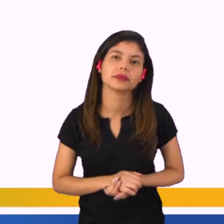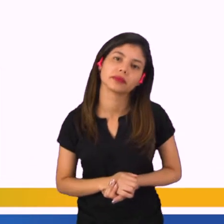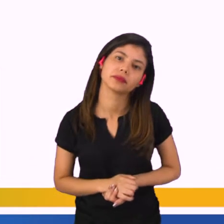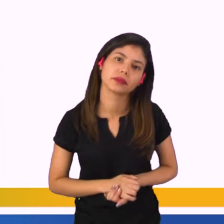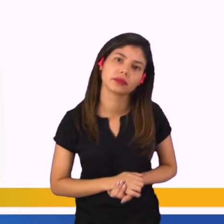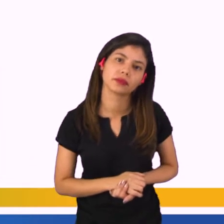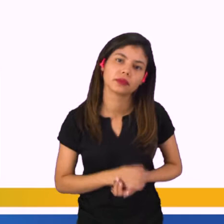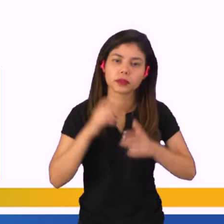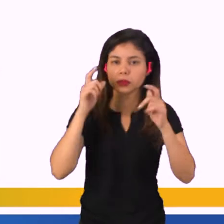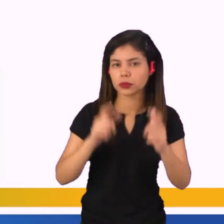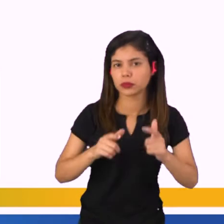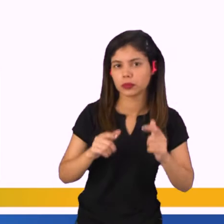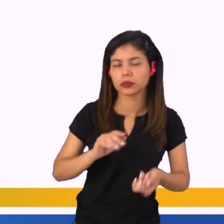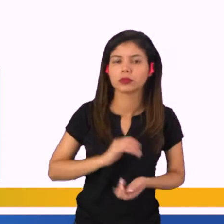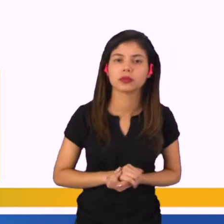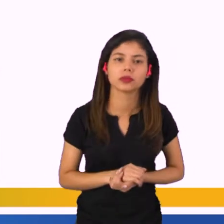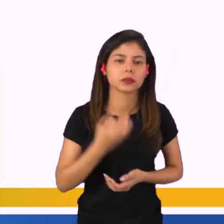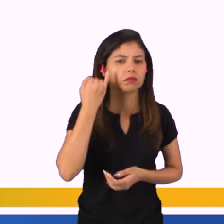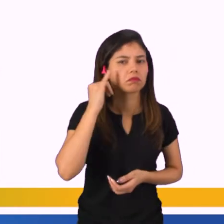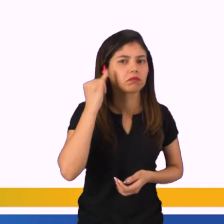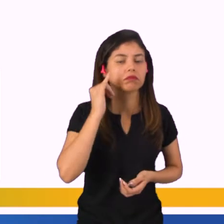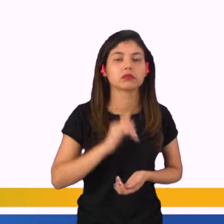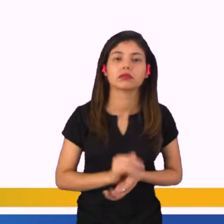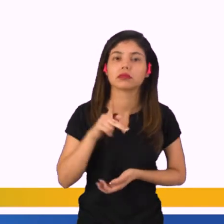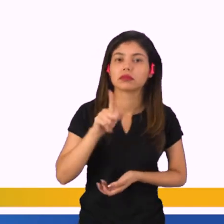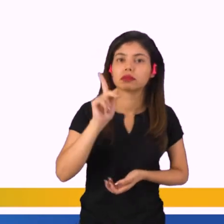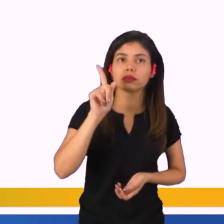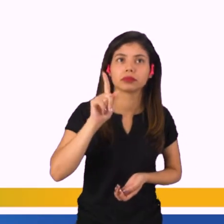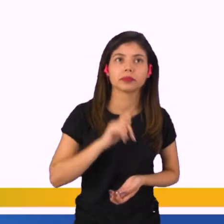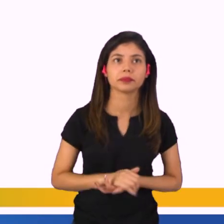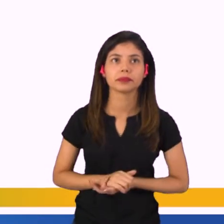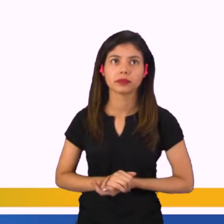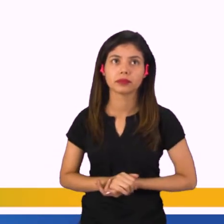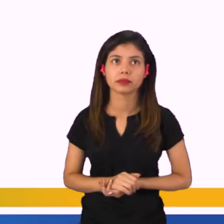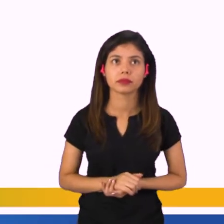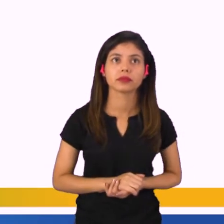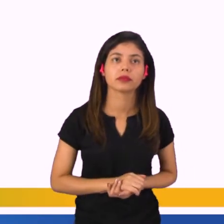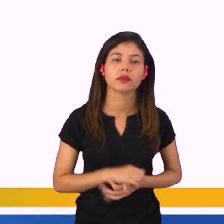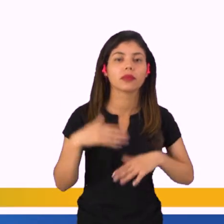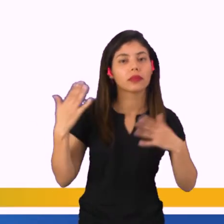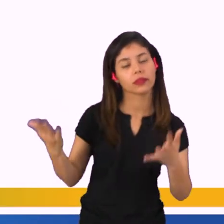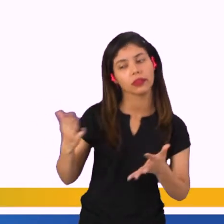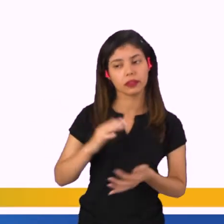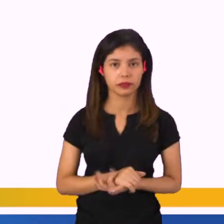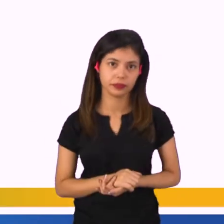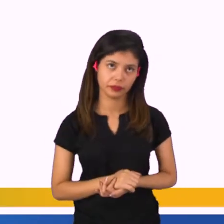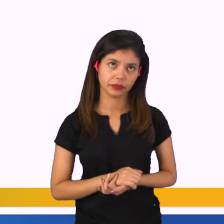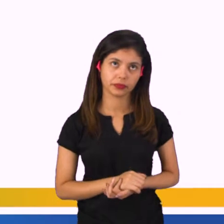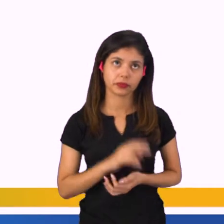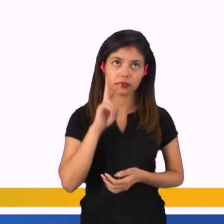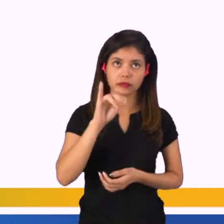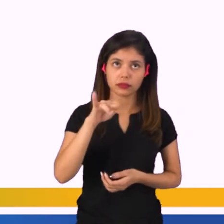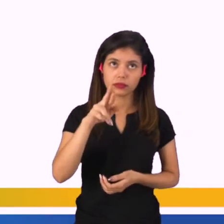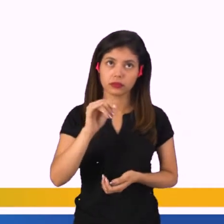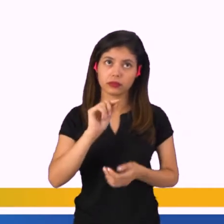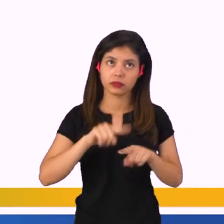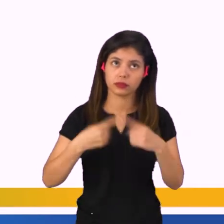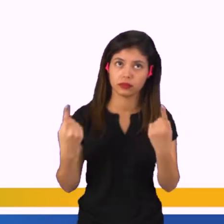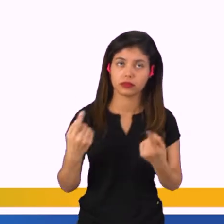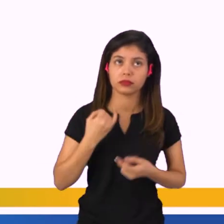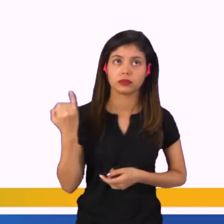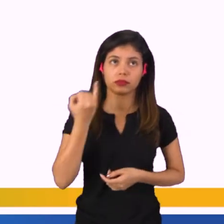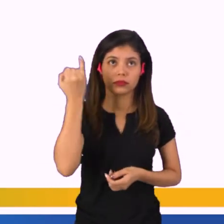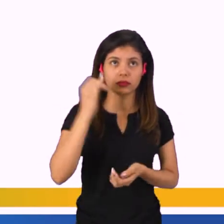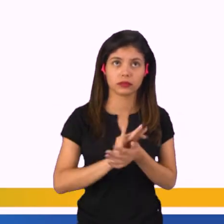realmente da onde é criado a ideia do quilograma, Então, o instrumento mais importante